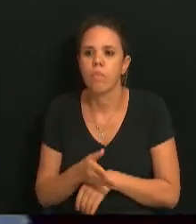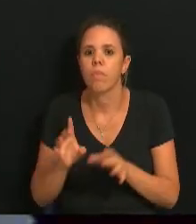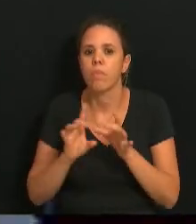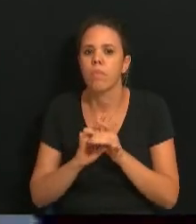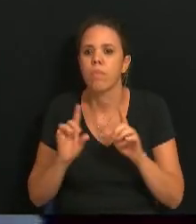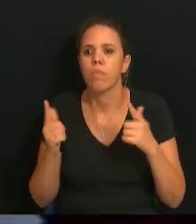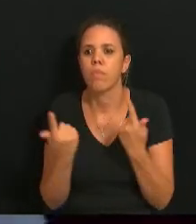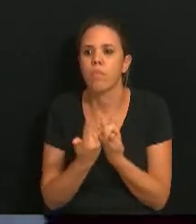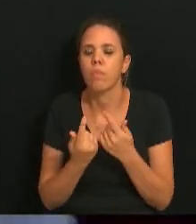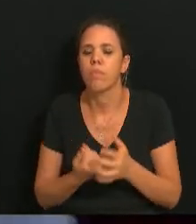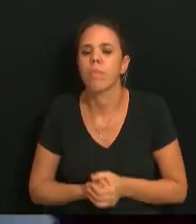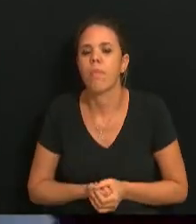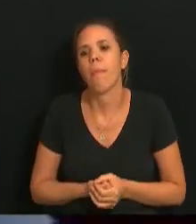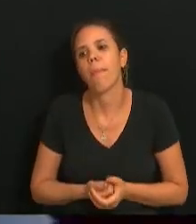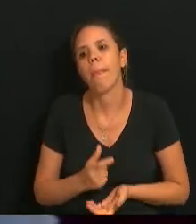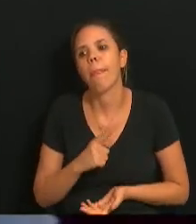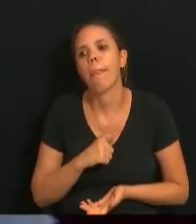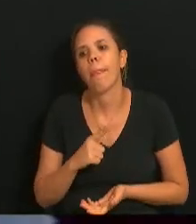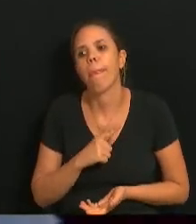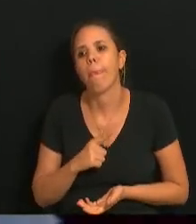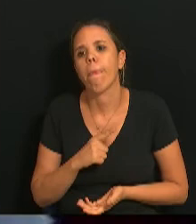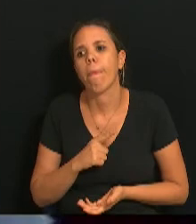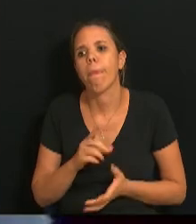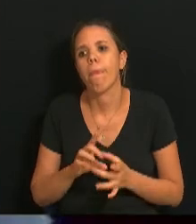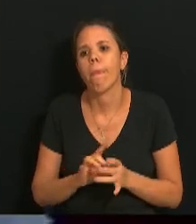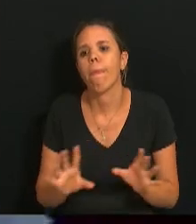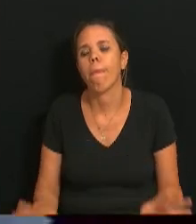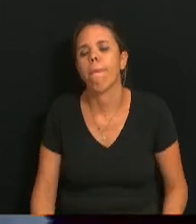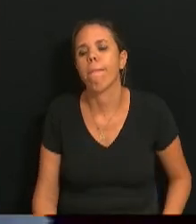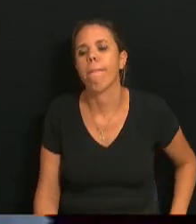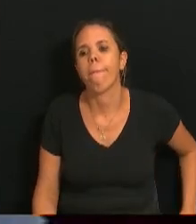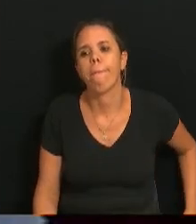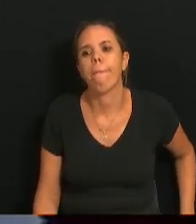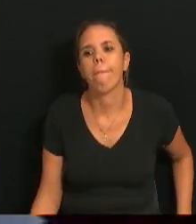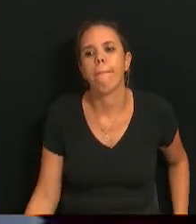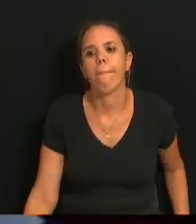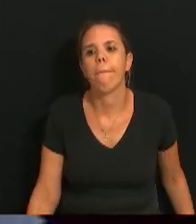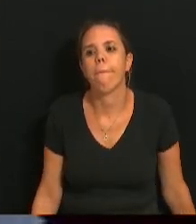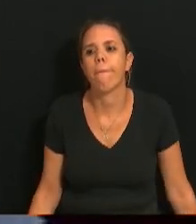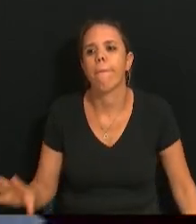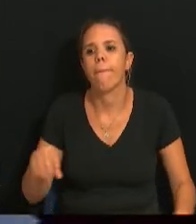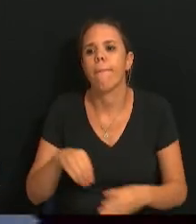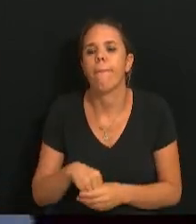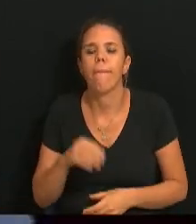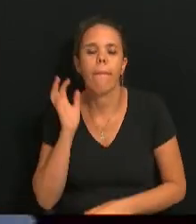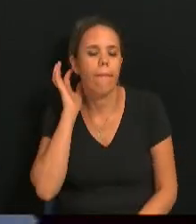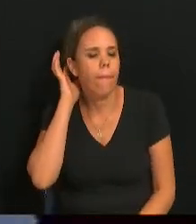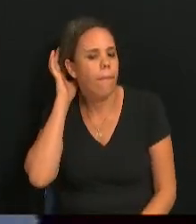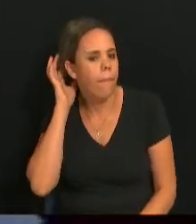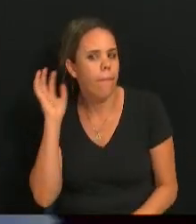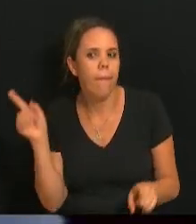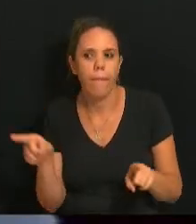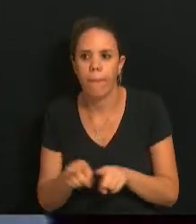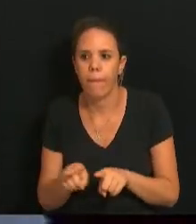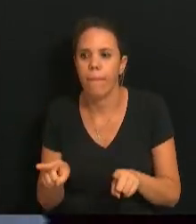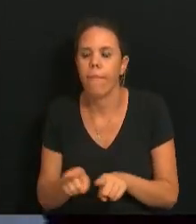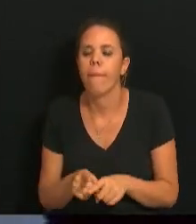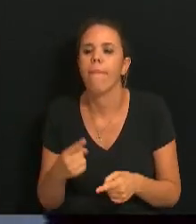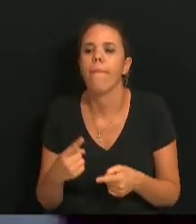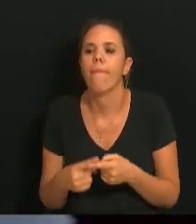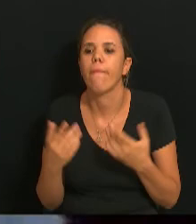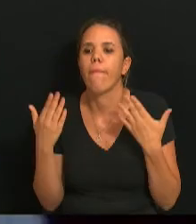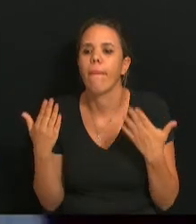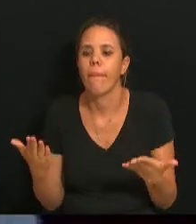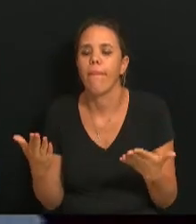têm rolado solto, né? Internamente a rede e também, e porque isso é um pressuposto, inclusive,